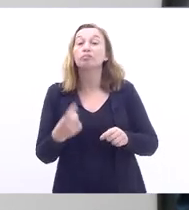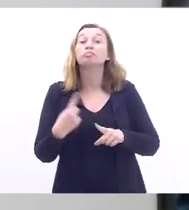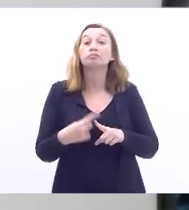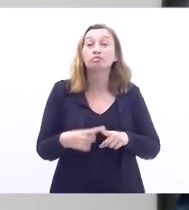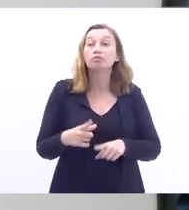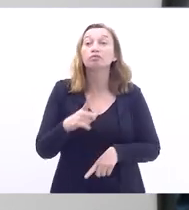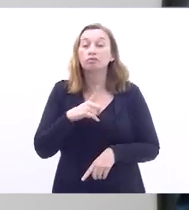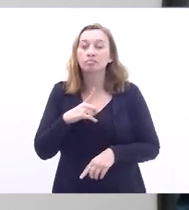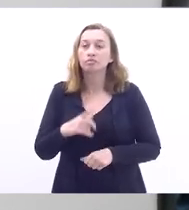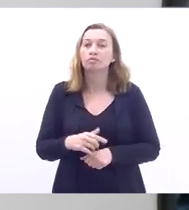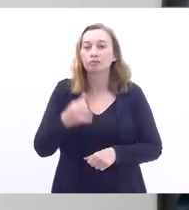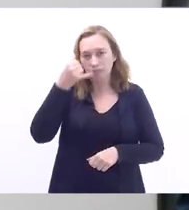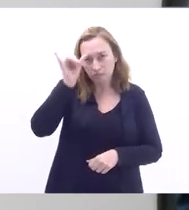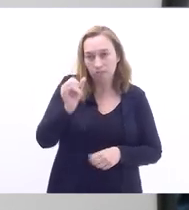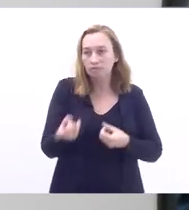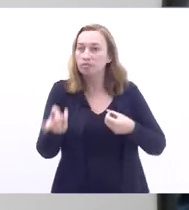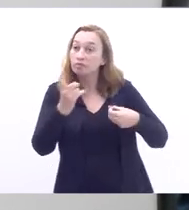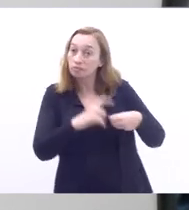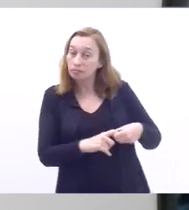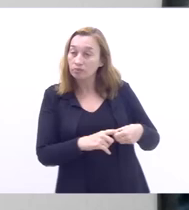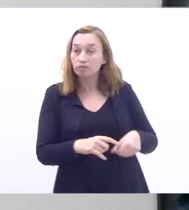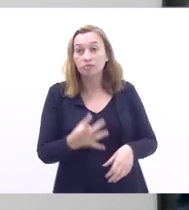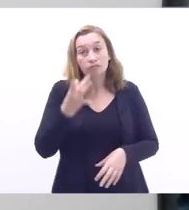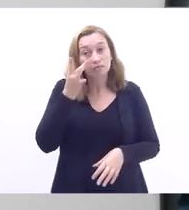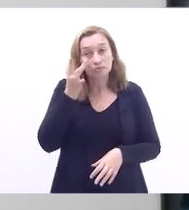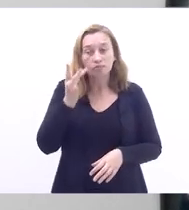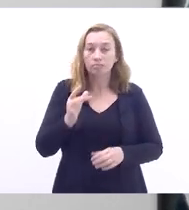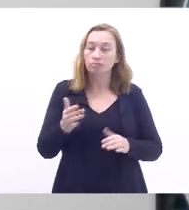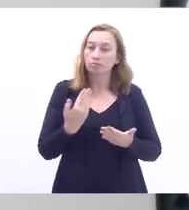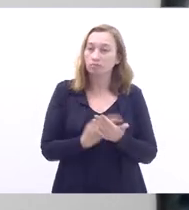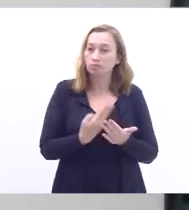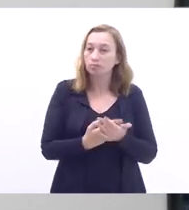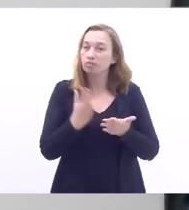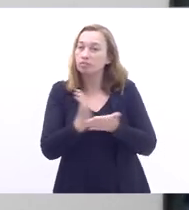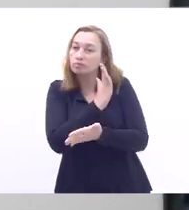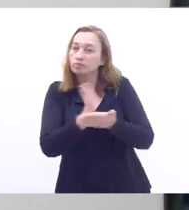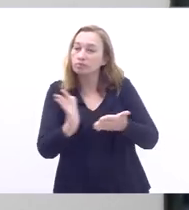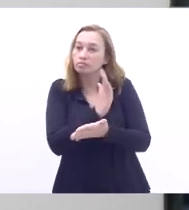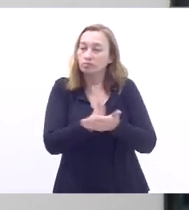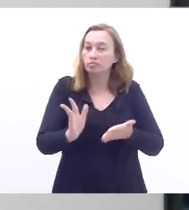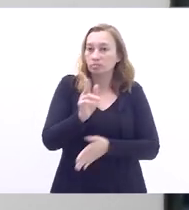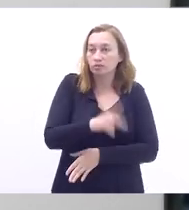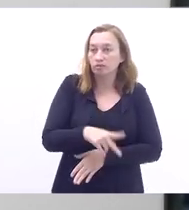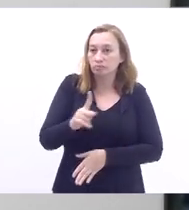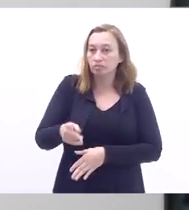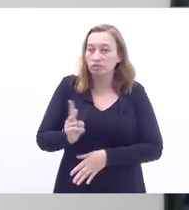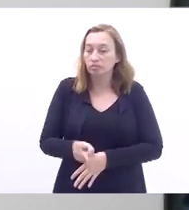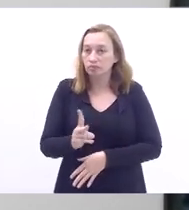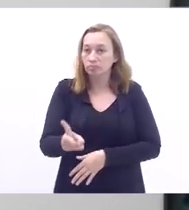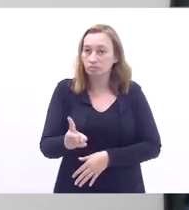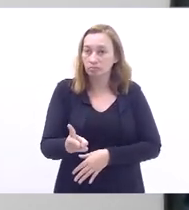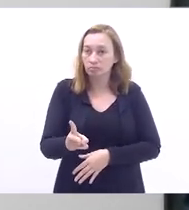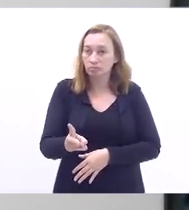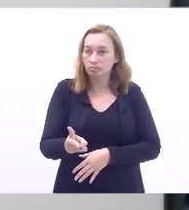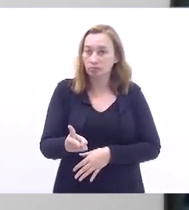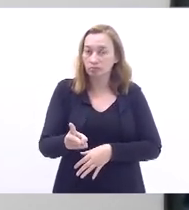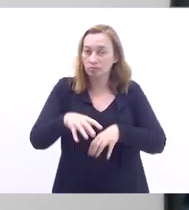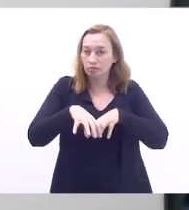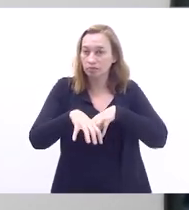para evitar que na volta o sistema presencial alguns professora que seja manter as aulas online